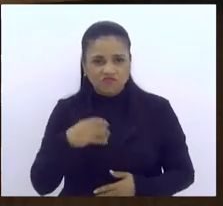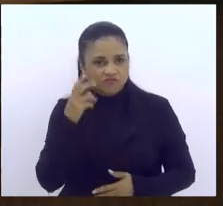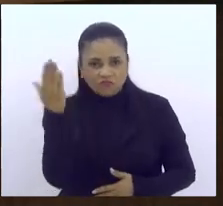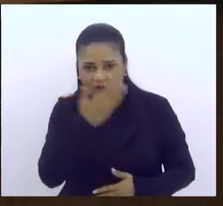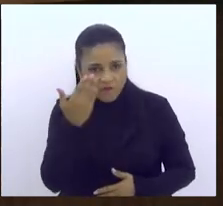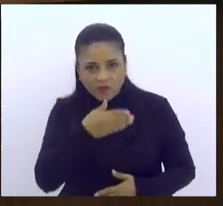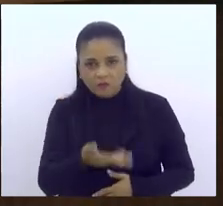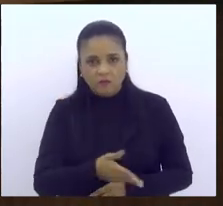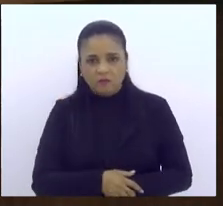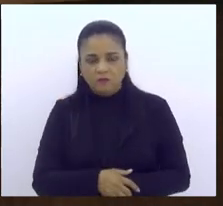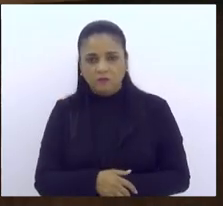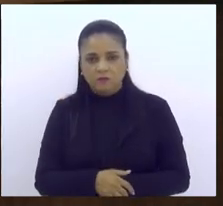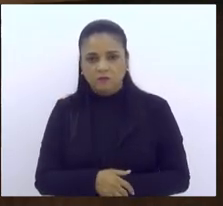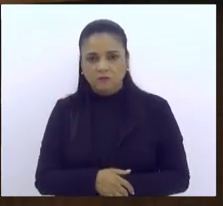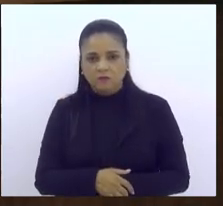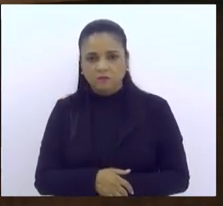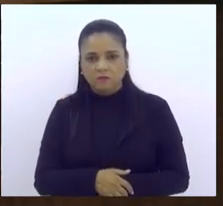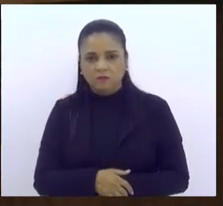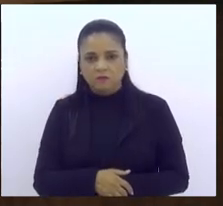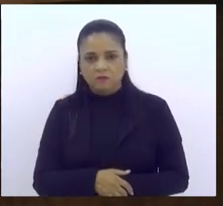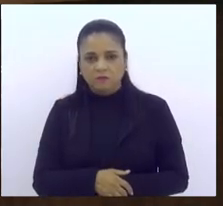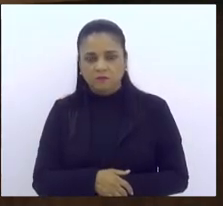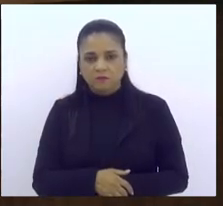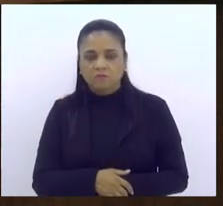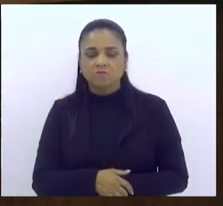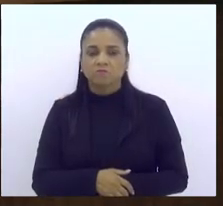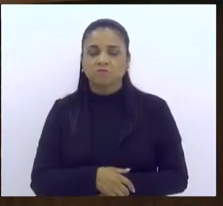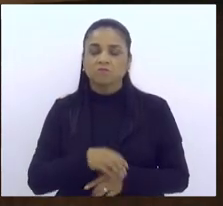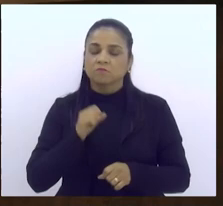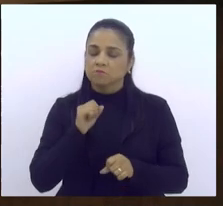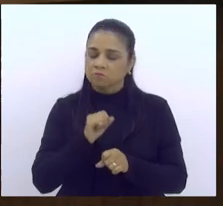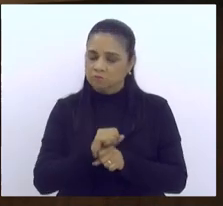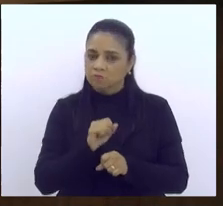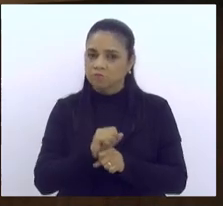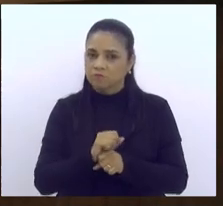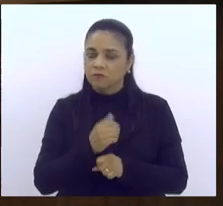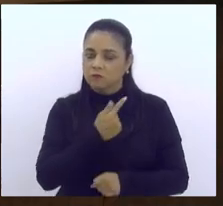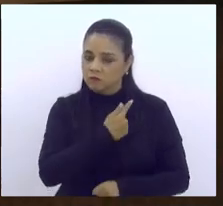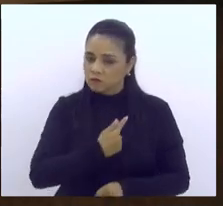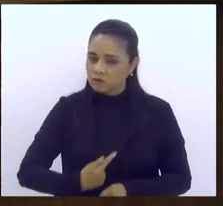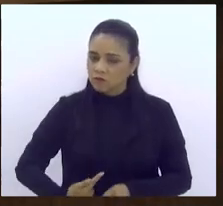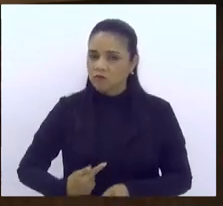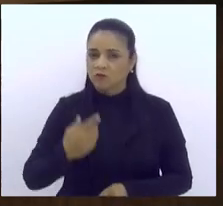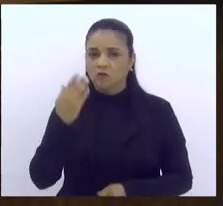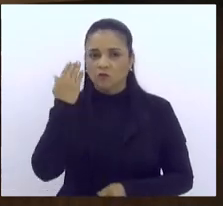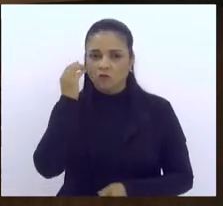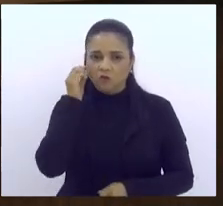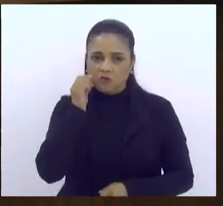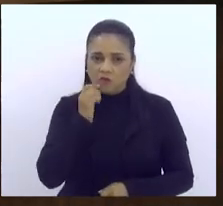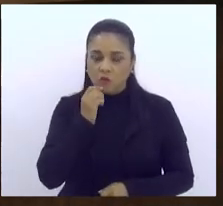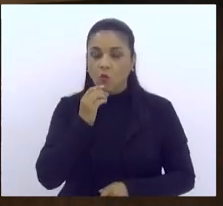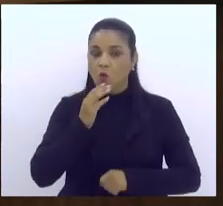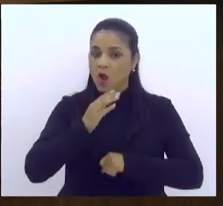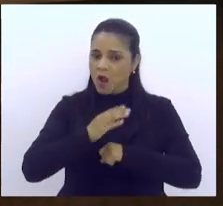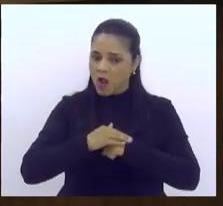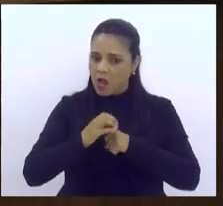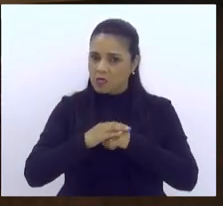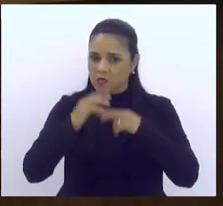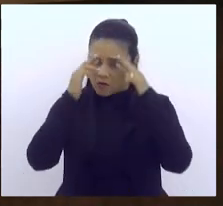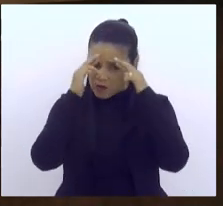isso? Eu espero, sinceramente, que o governador, com todo o carinho e respeito que tenho por